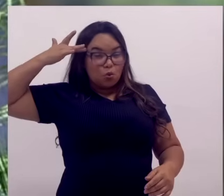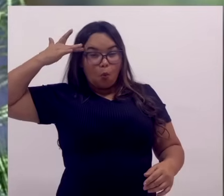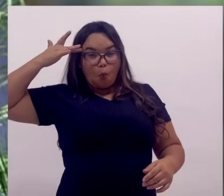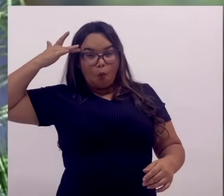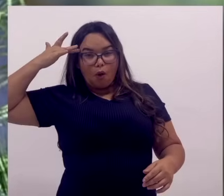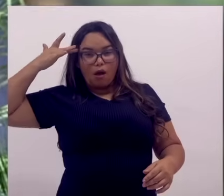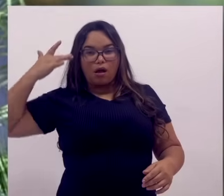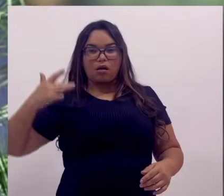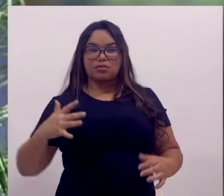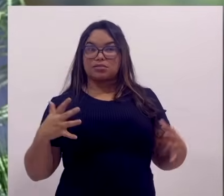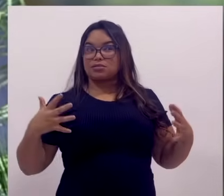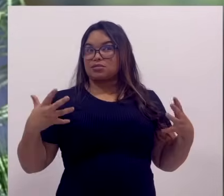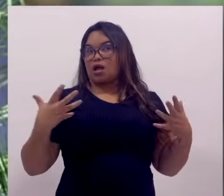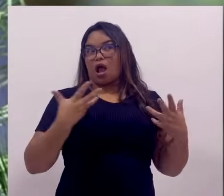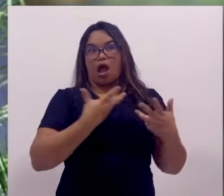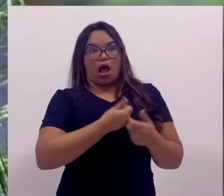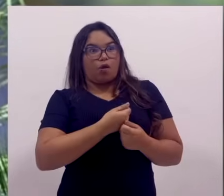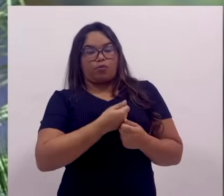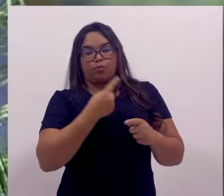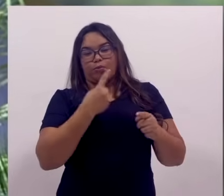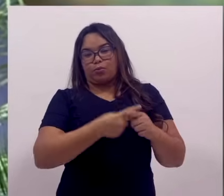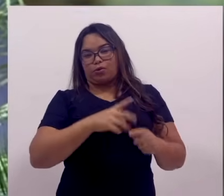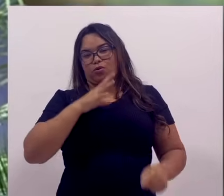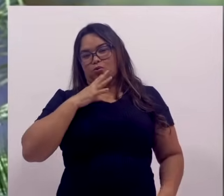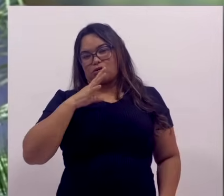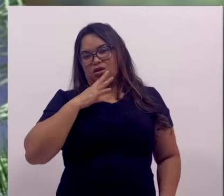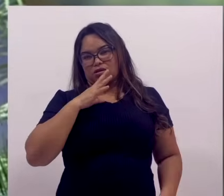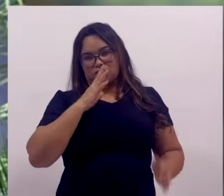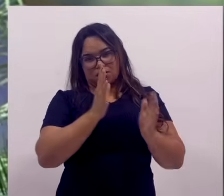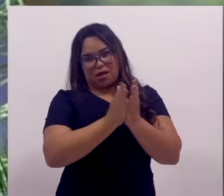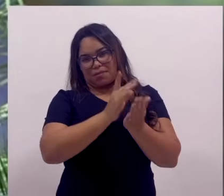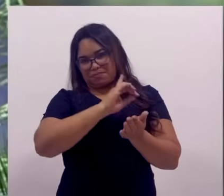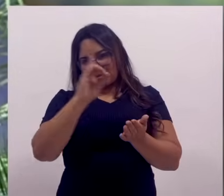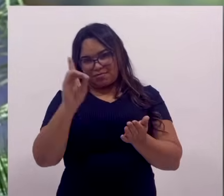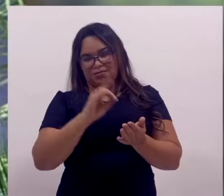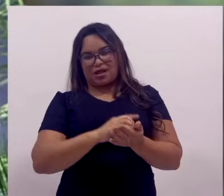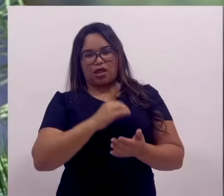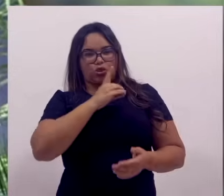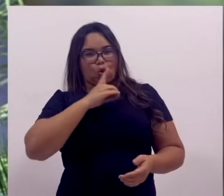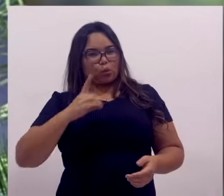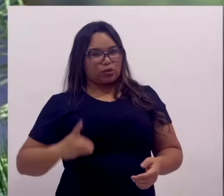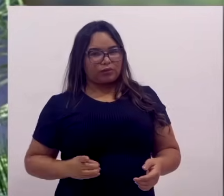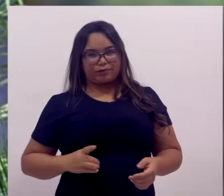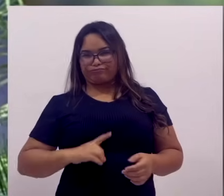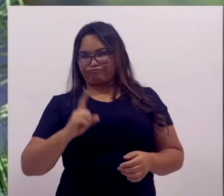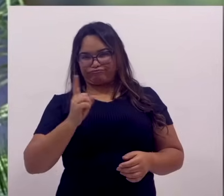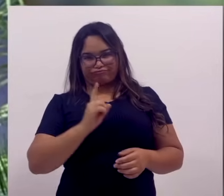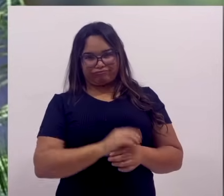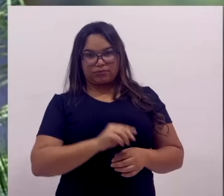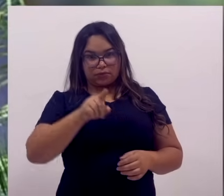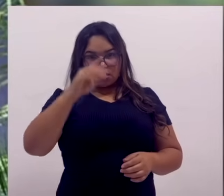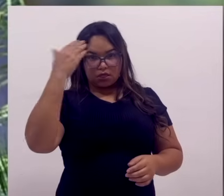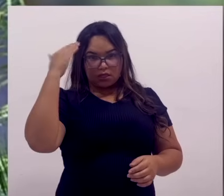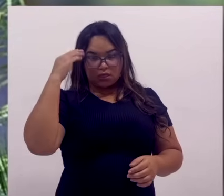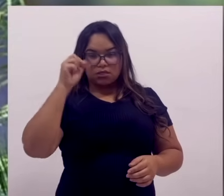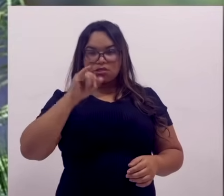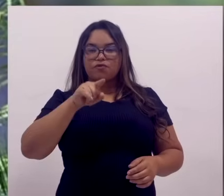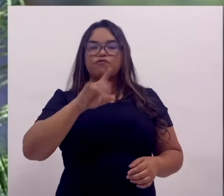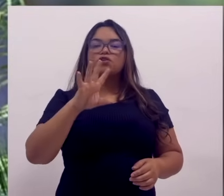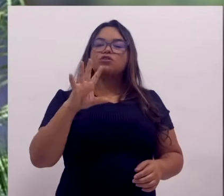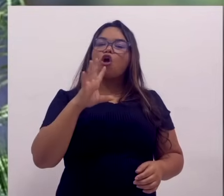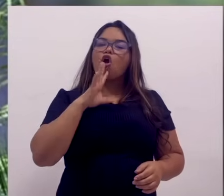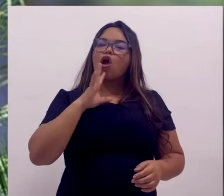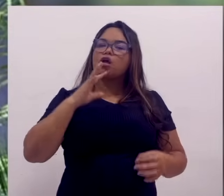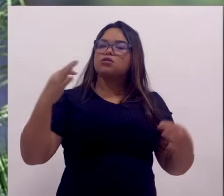isso com toda dureza, ninguém é salvo por uma compreensão correta de qualquer doutrina.